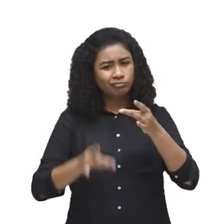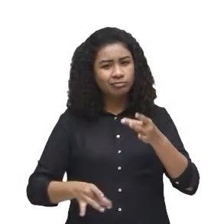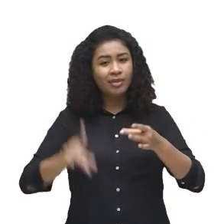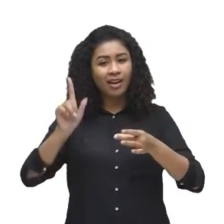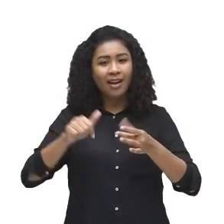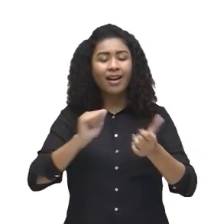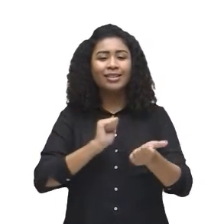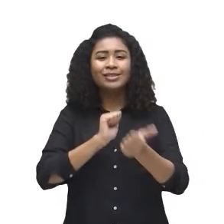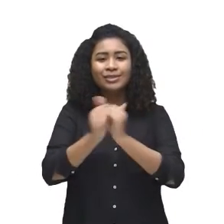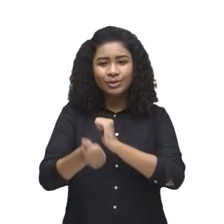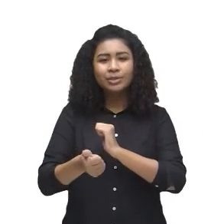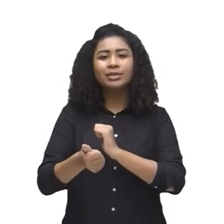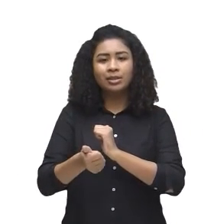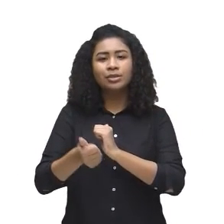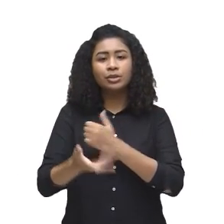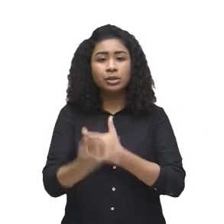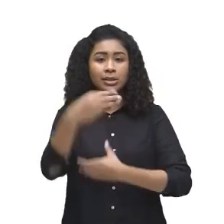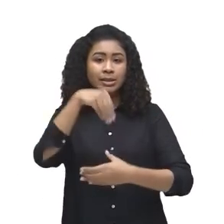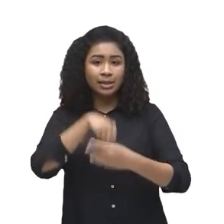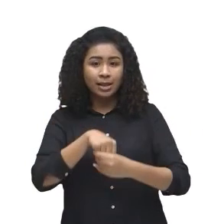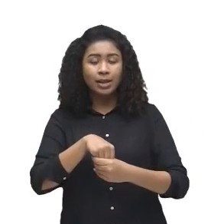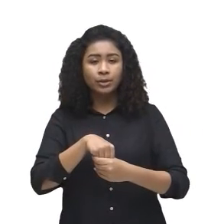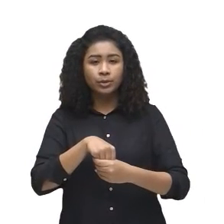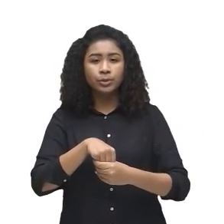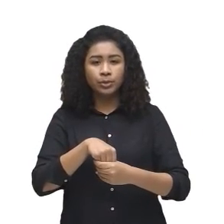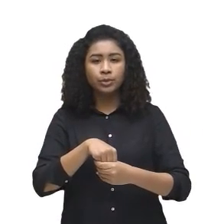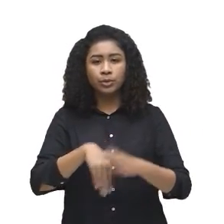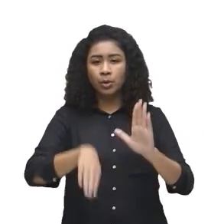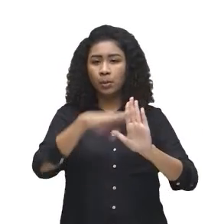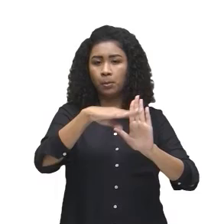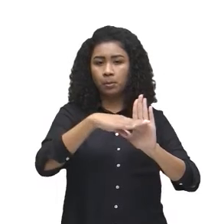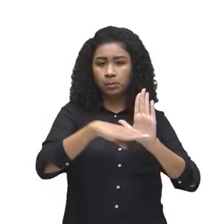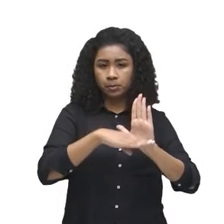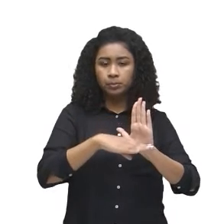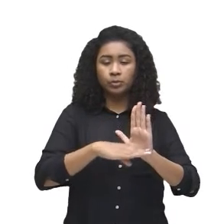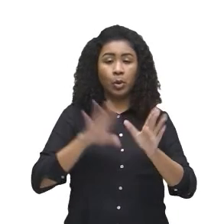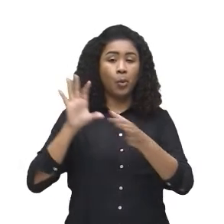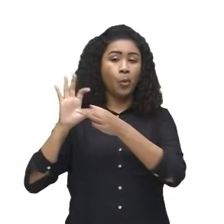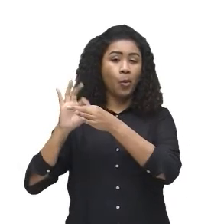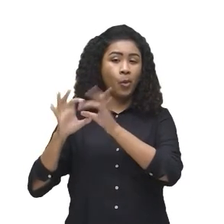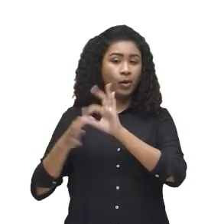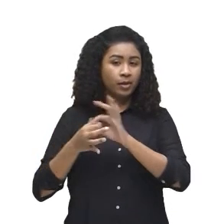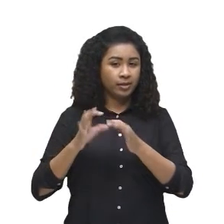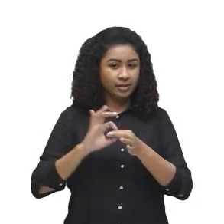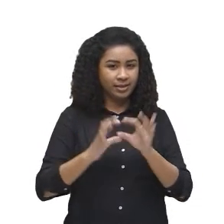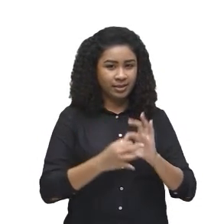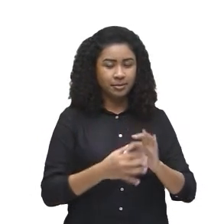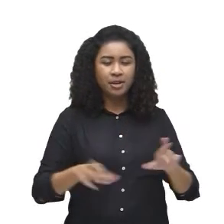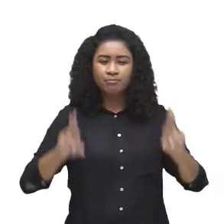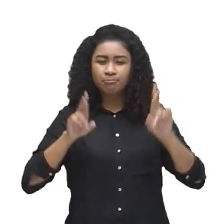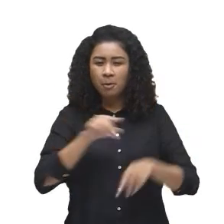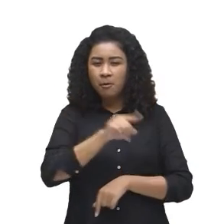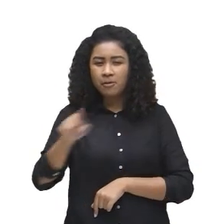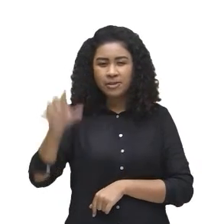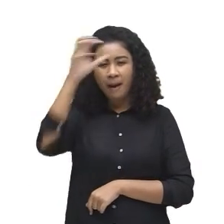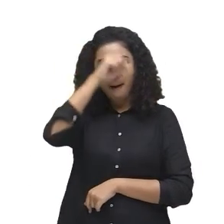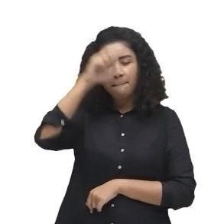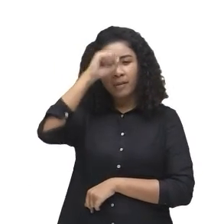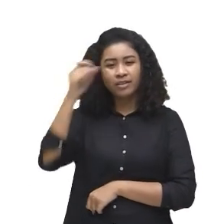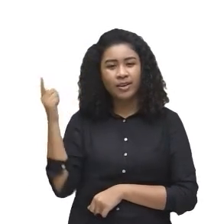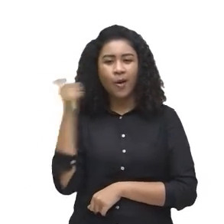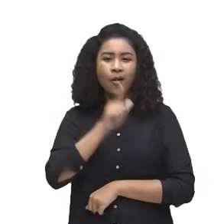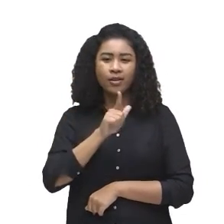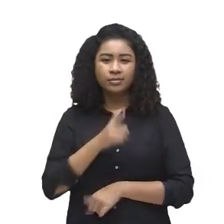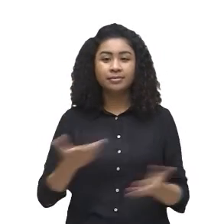que fazem parte da programação olímpica. Espero que todos vocês tenham feito um ótimo aproveitamento e vamos